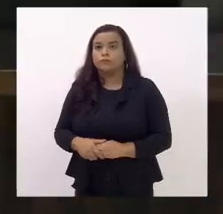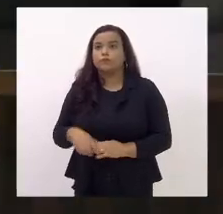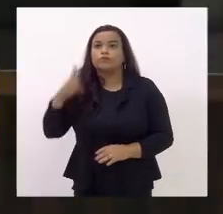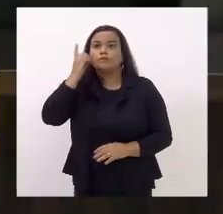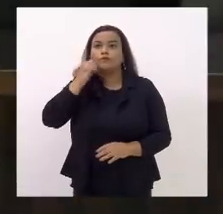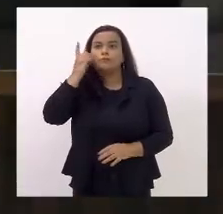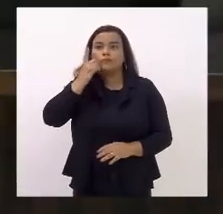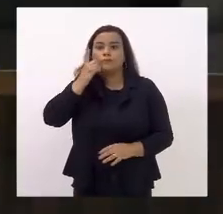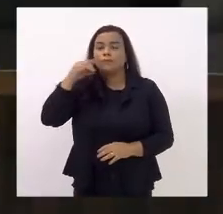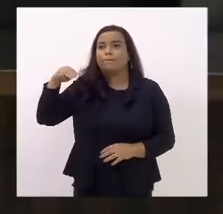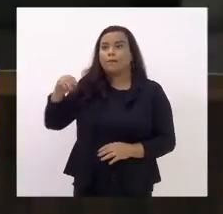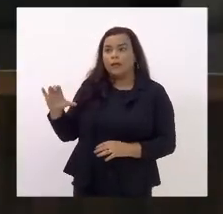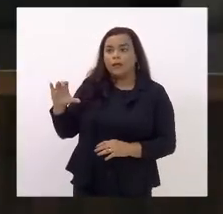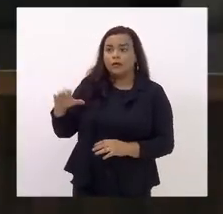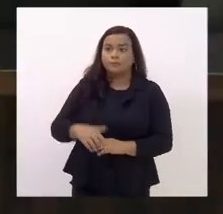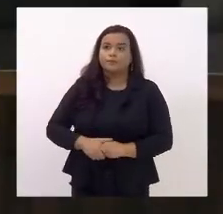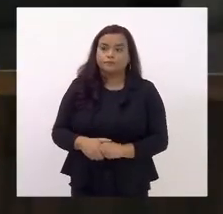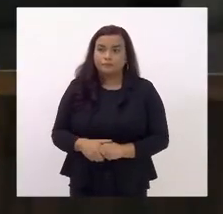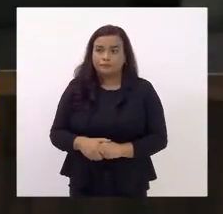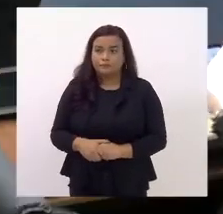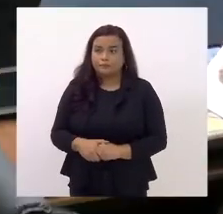Deputado Carlos Mink.